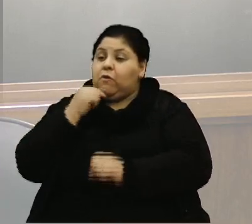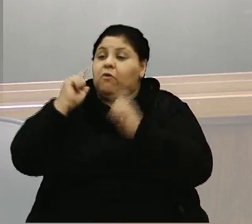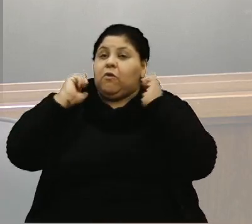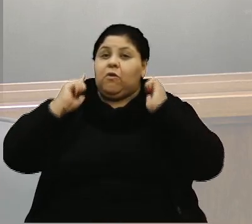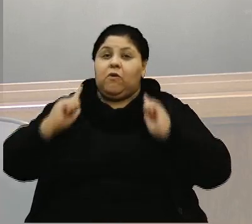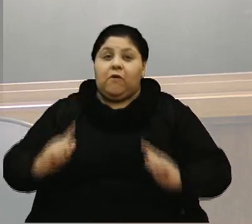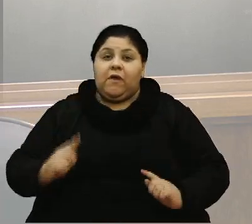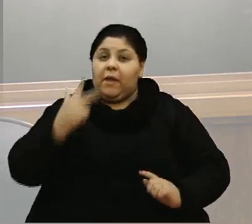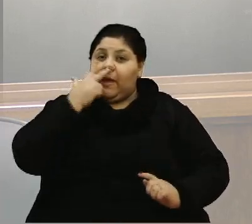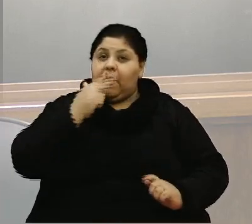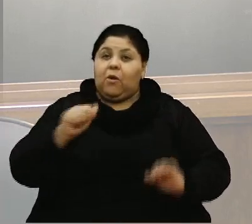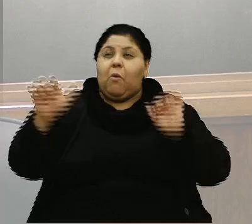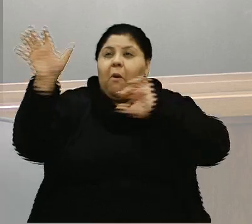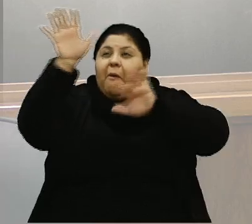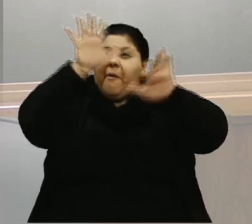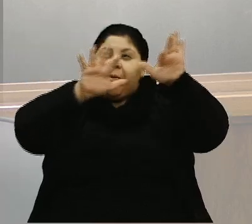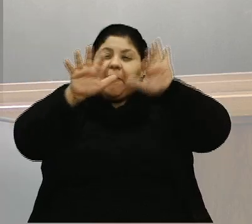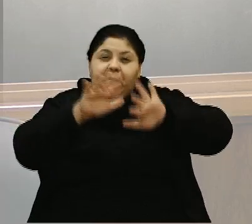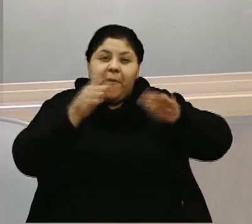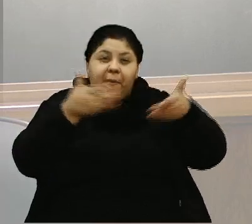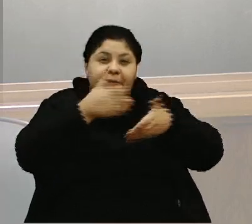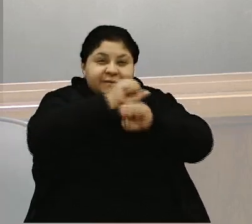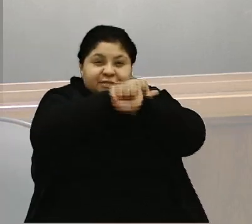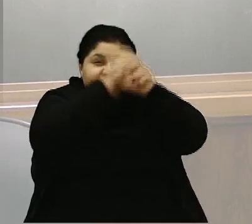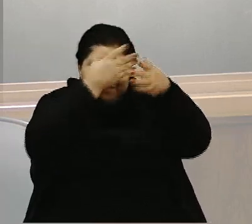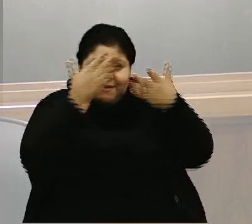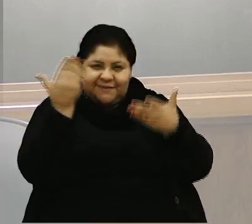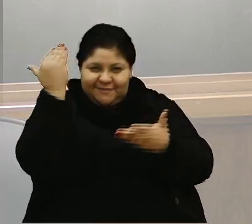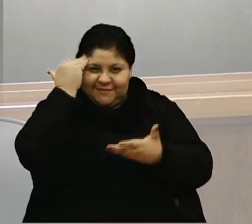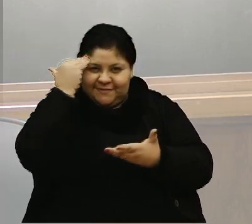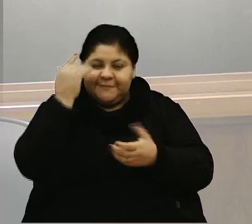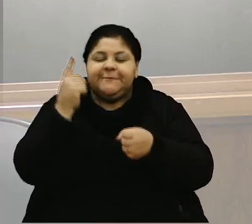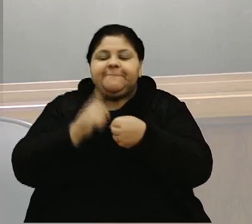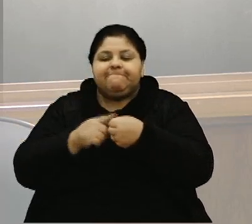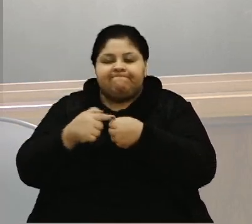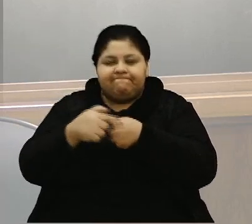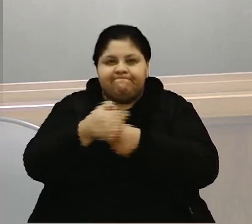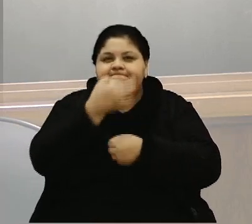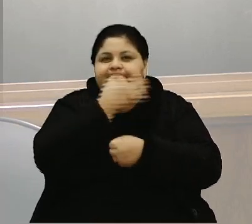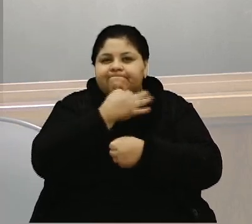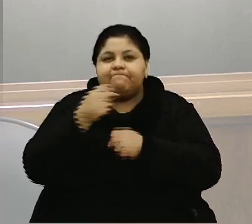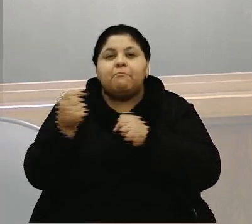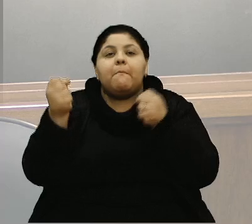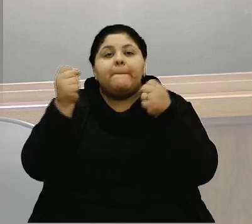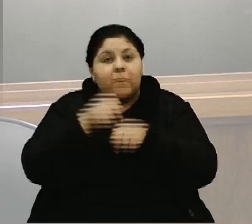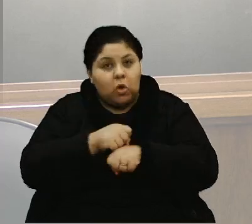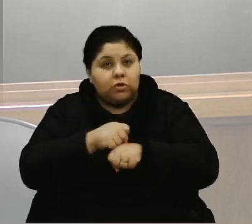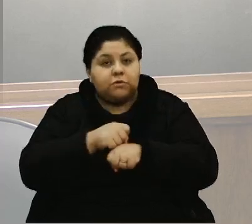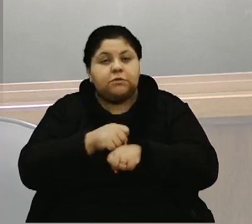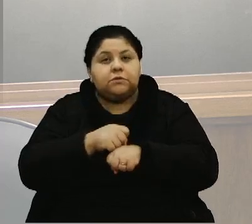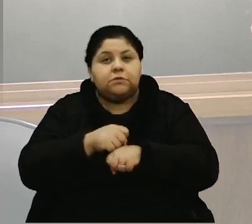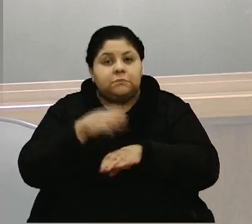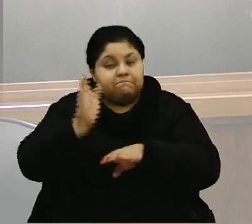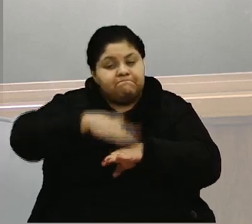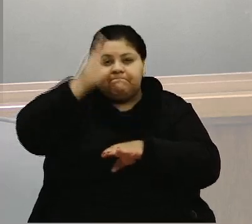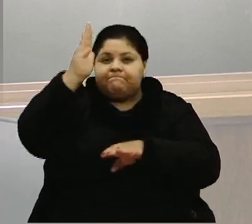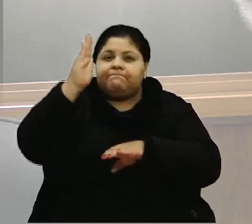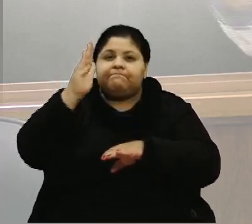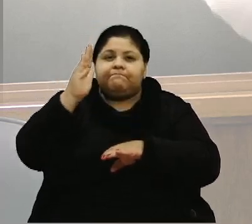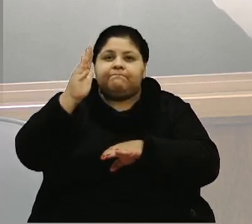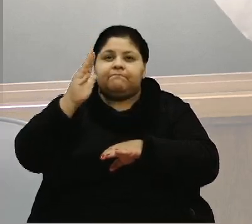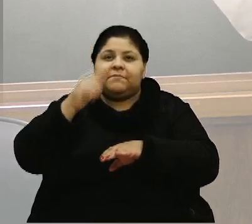de hoje de manhã. É uma cidade apagada. E Caxias pode e precisa Muito mais. Somos